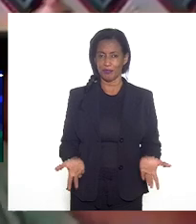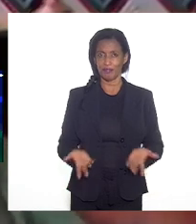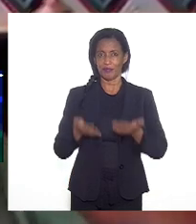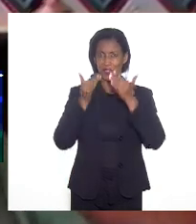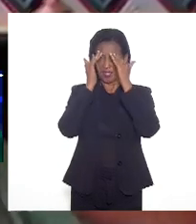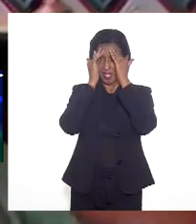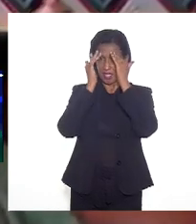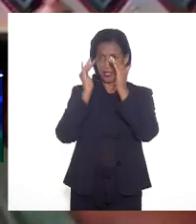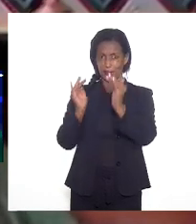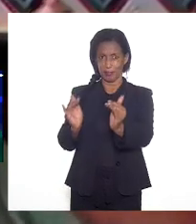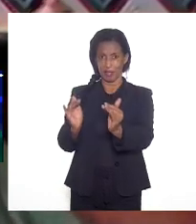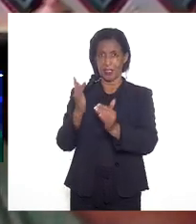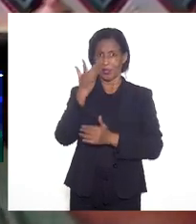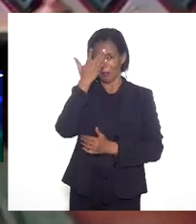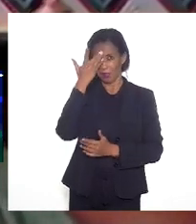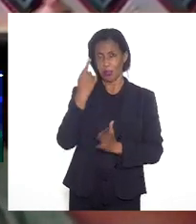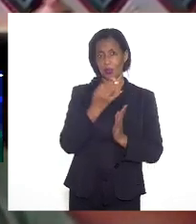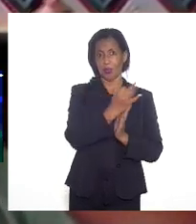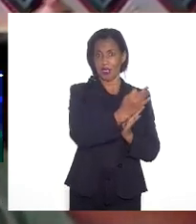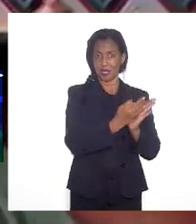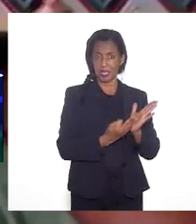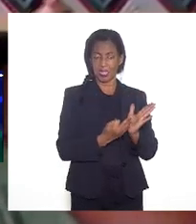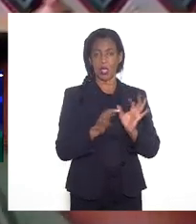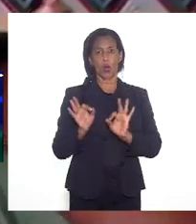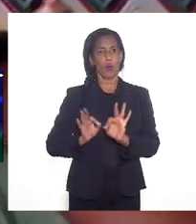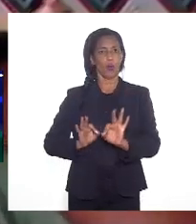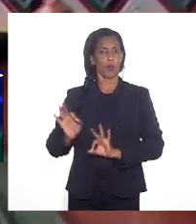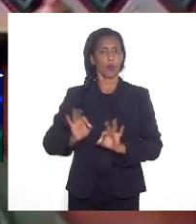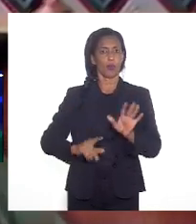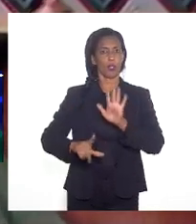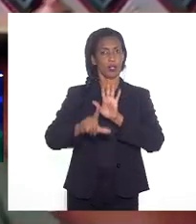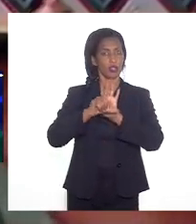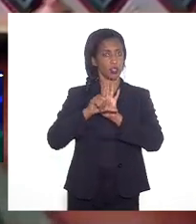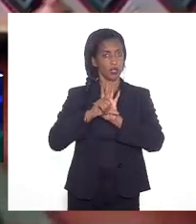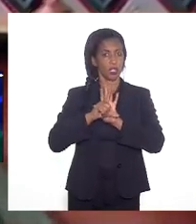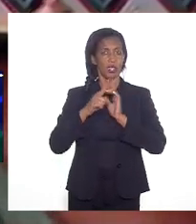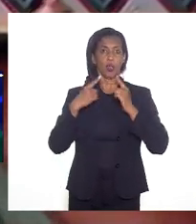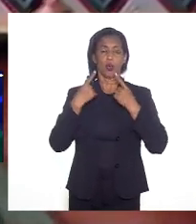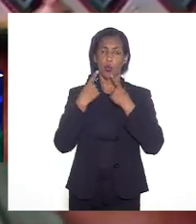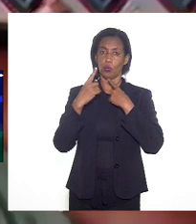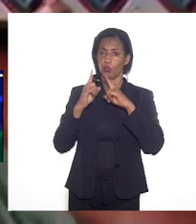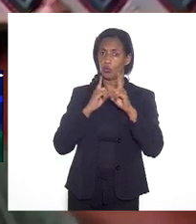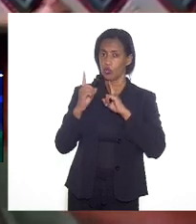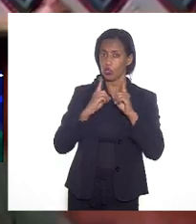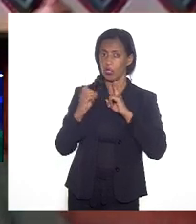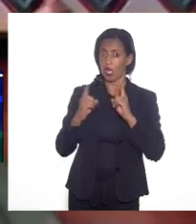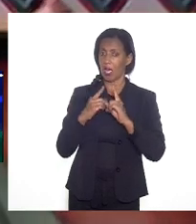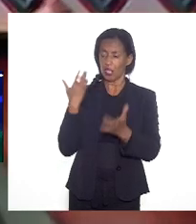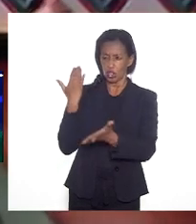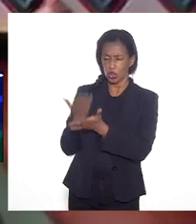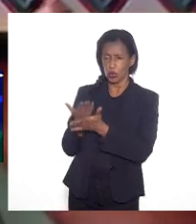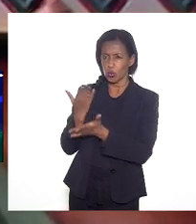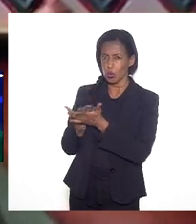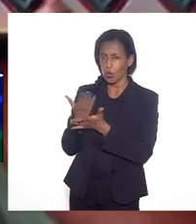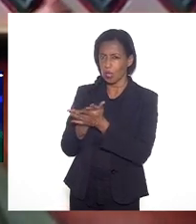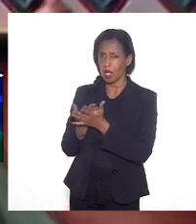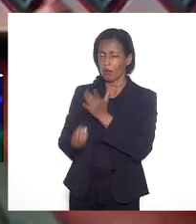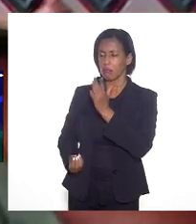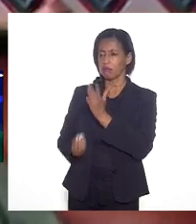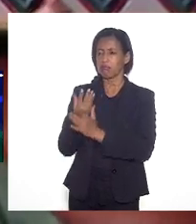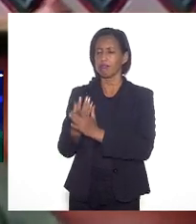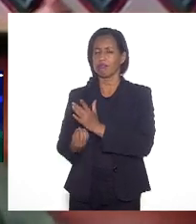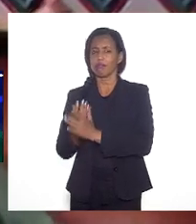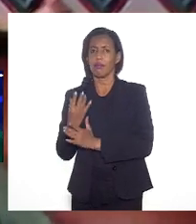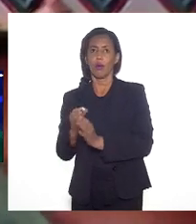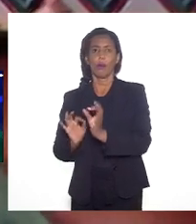de respeito a quem produz um projeto de lei, né, com diálogo com a sociedade, estudando para poder produzir,